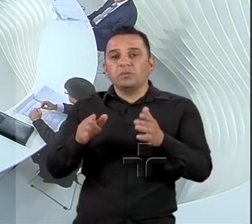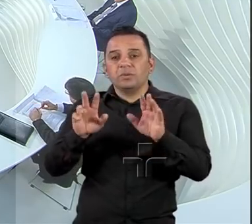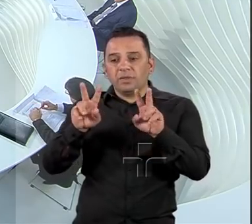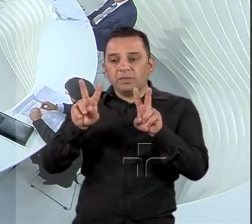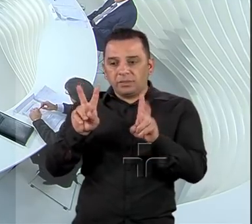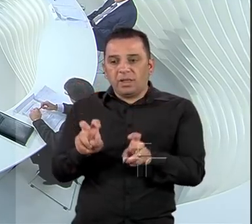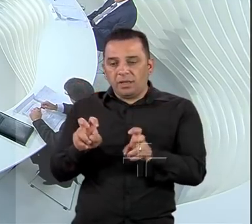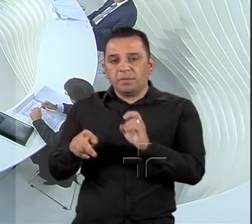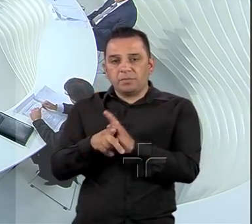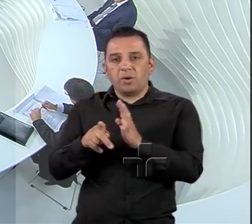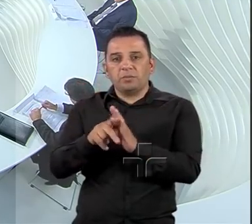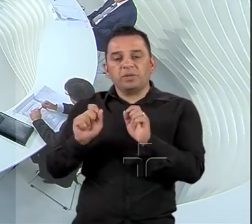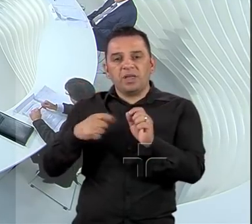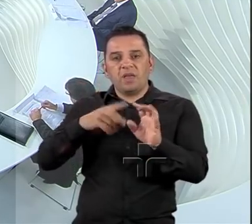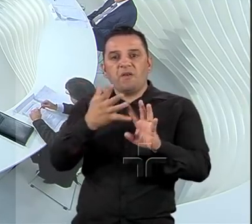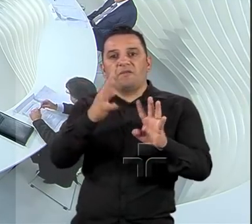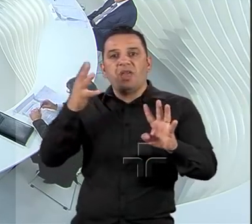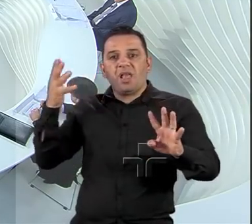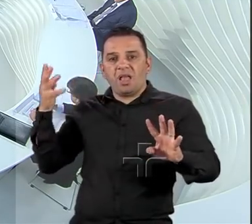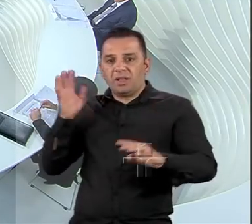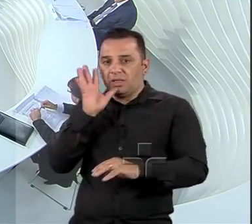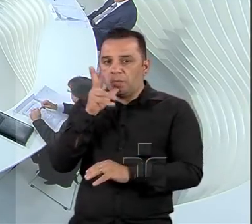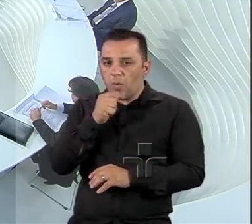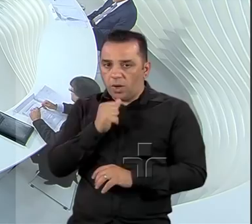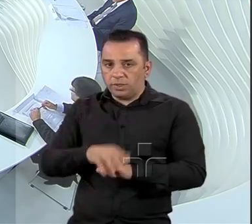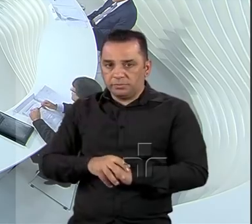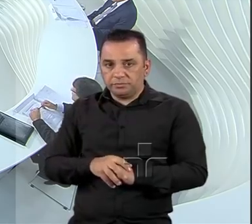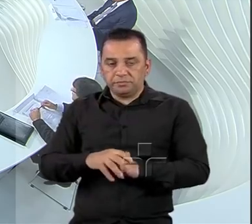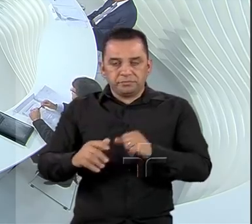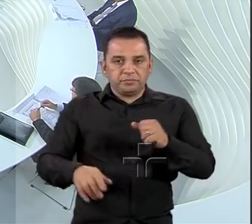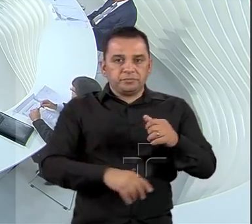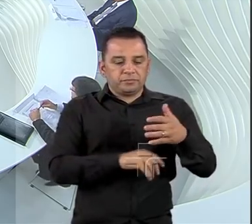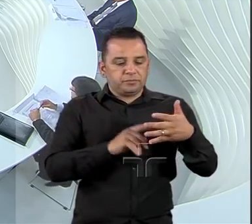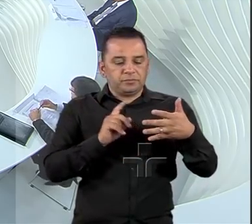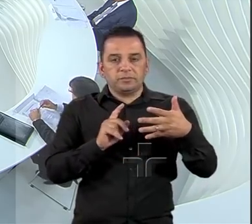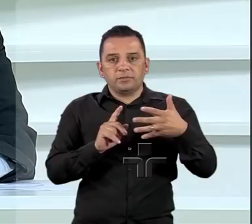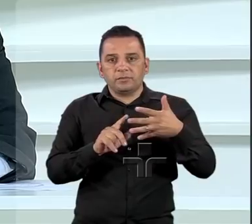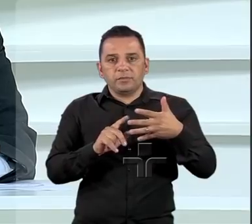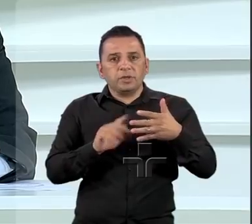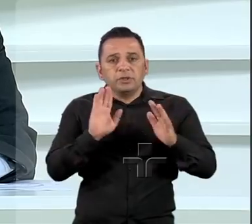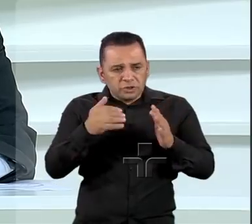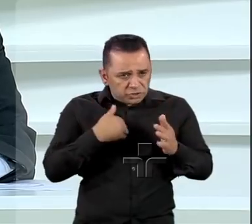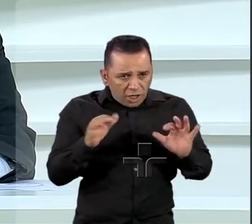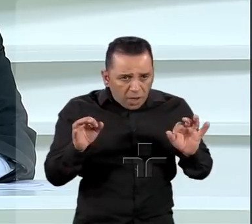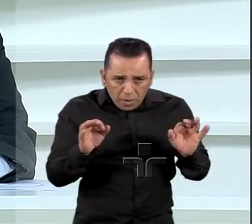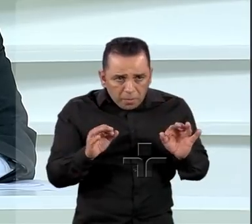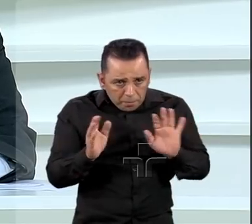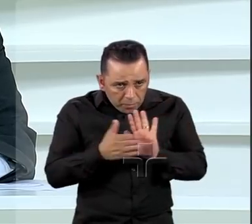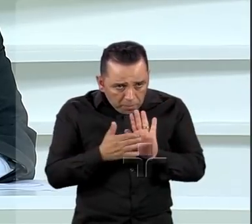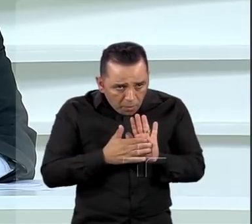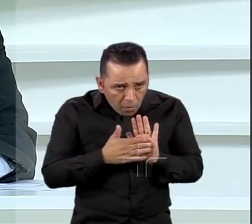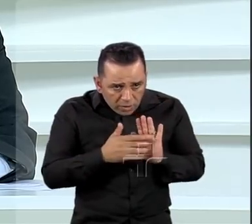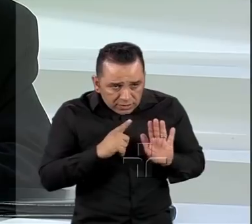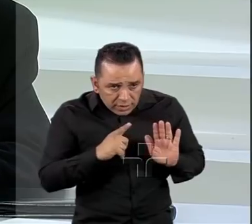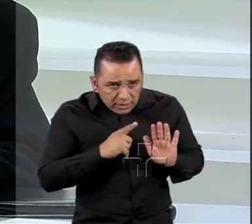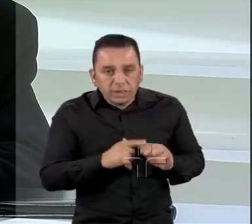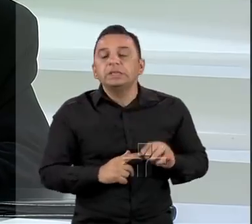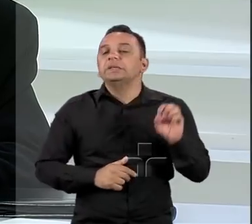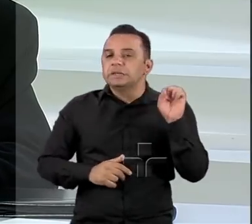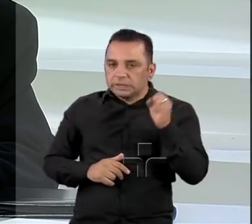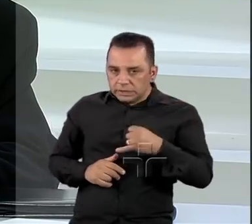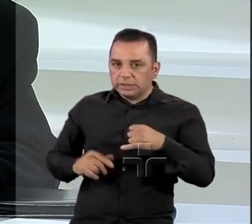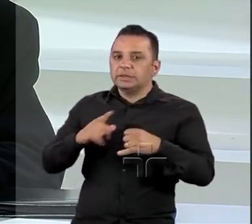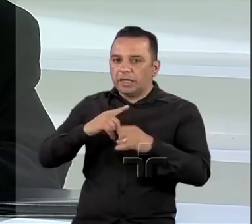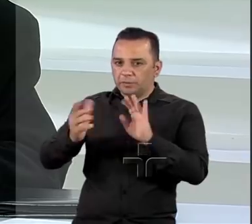dos atendimentos do SUS. Um terceiro... Chegaram alguma proposta, assim? Sim, temos